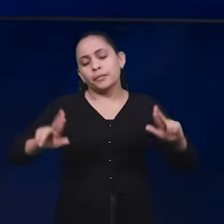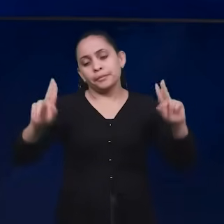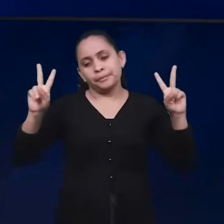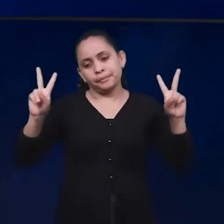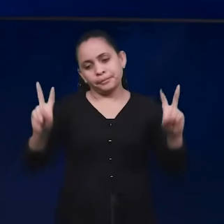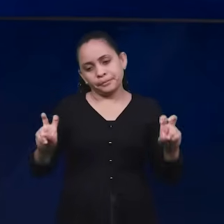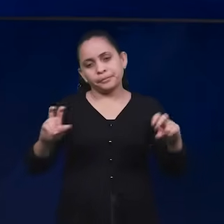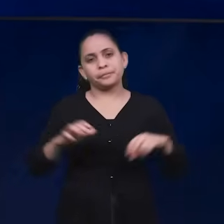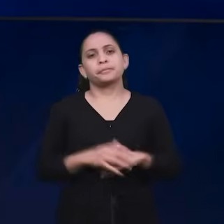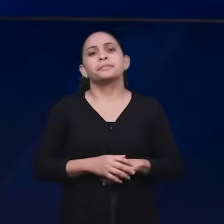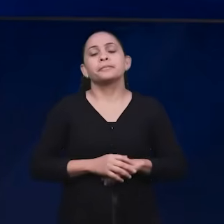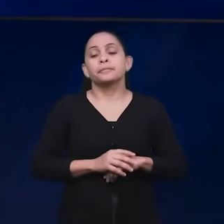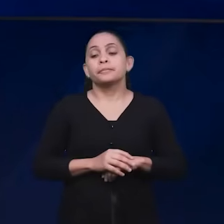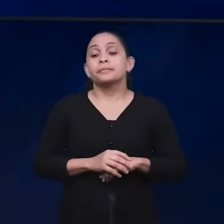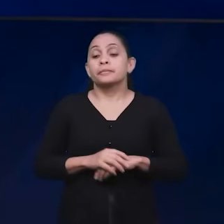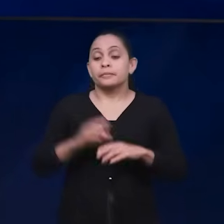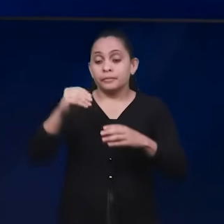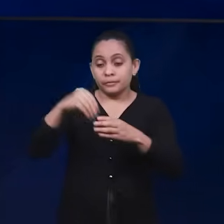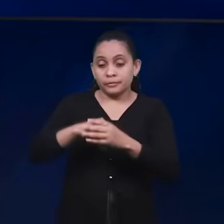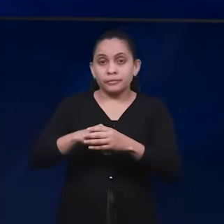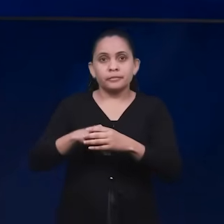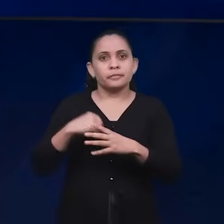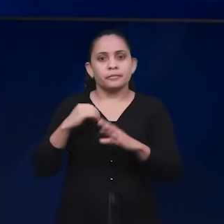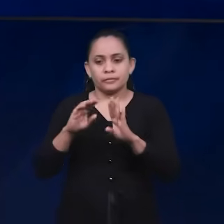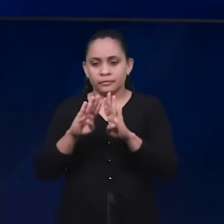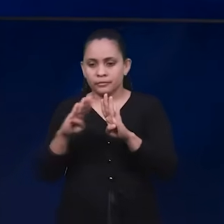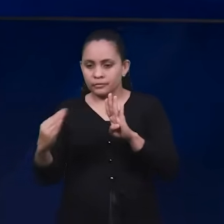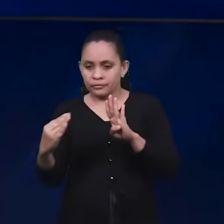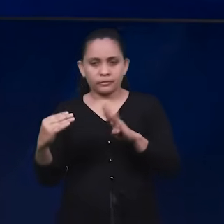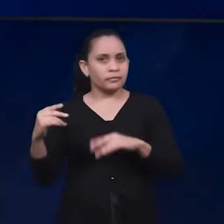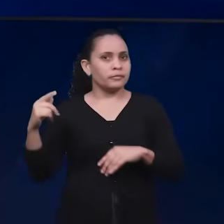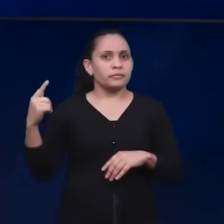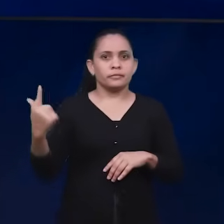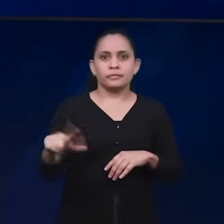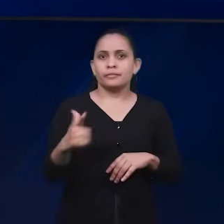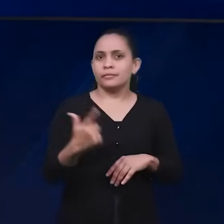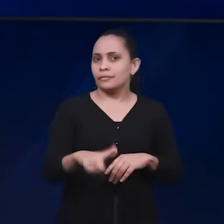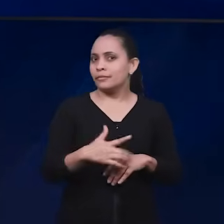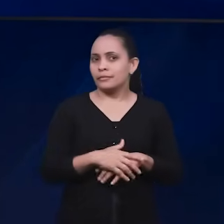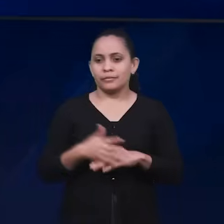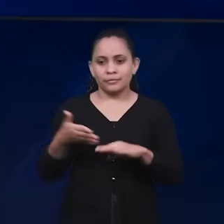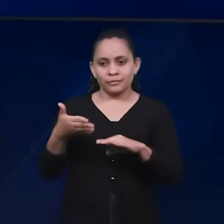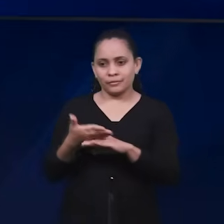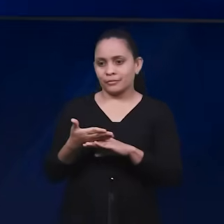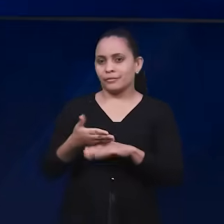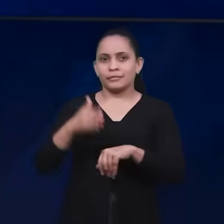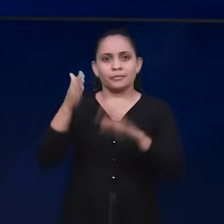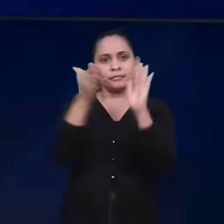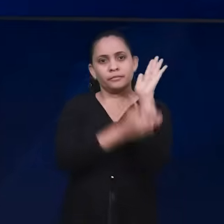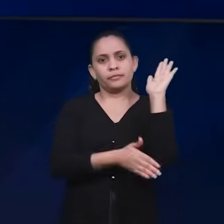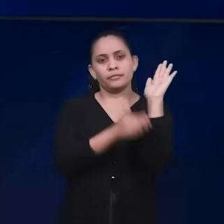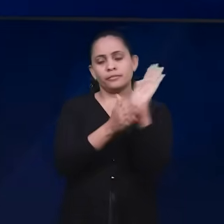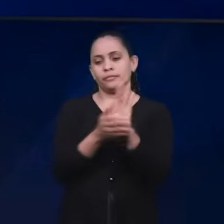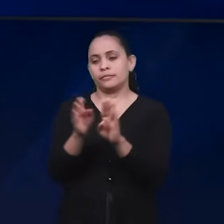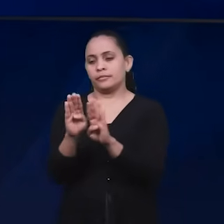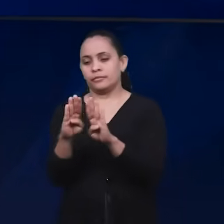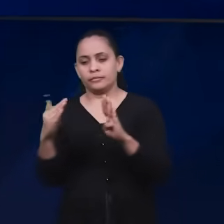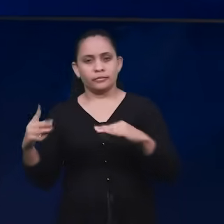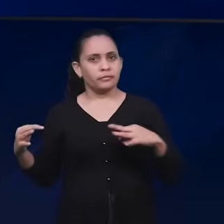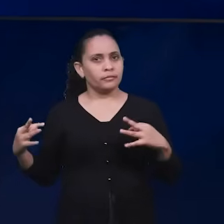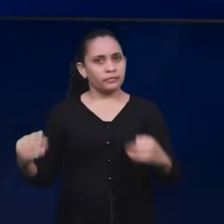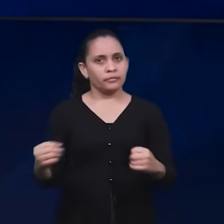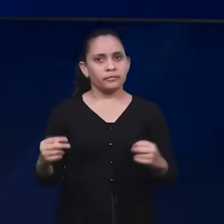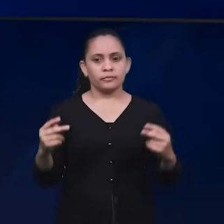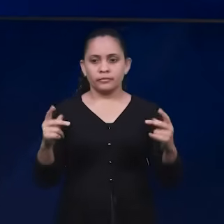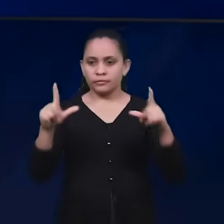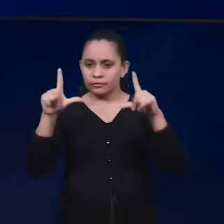temas. Esses apriscos de pedra nunca tem porta. Não tem a porta de madeira, como se... Não, vocês podem pegar